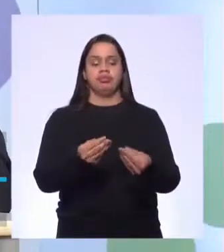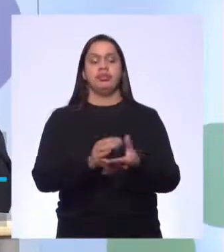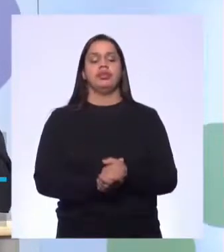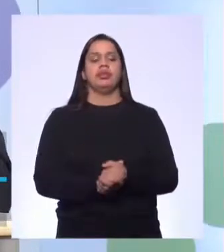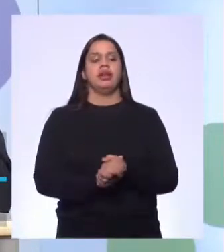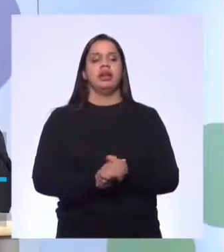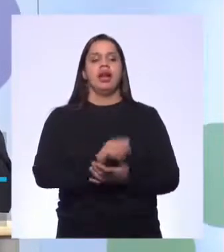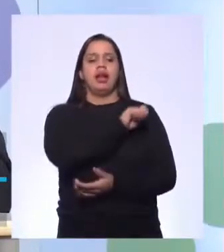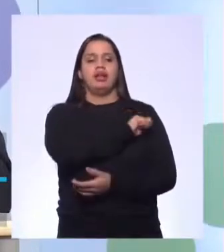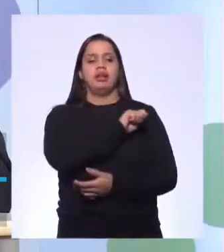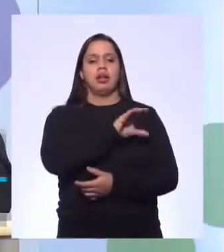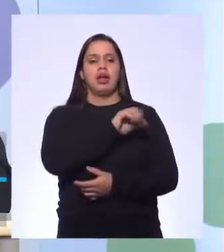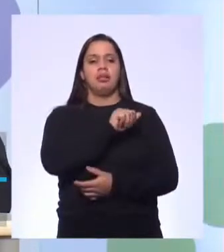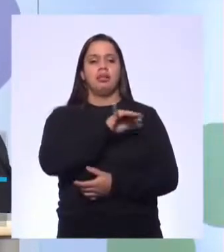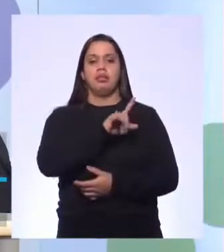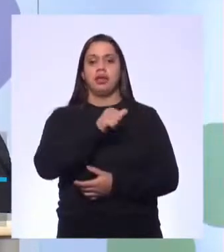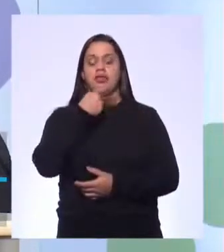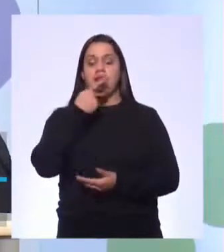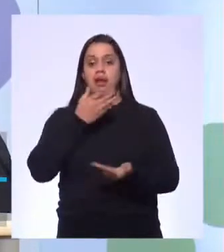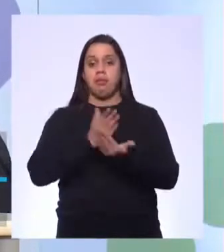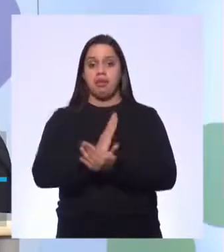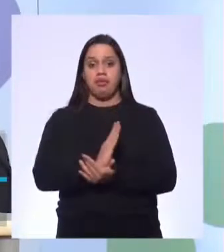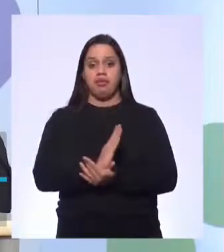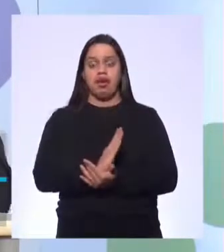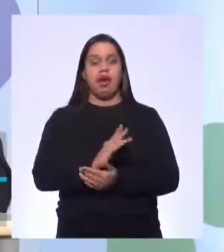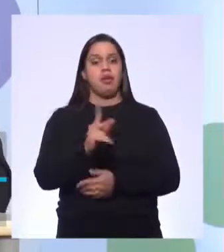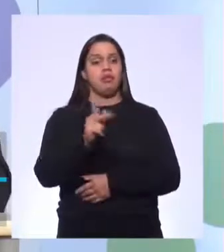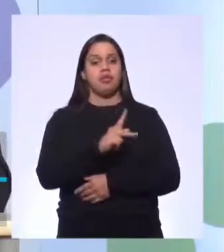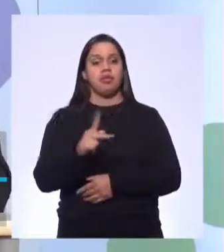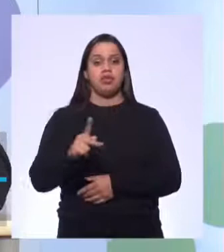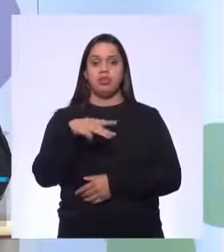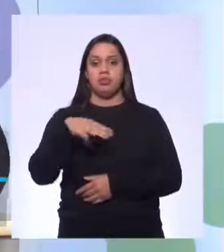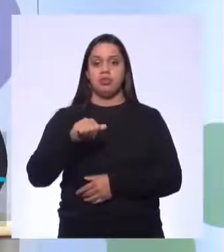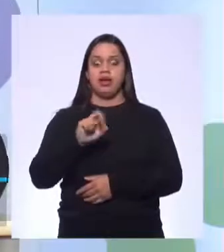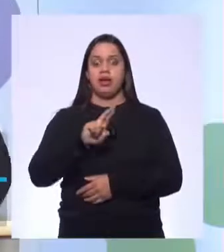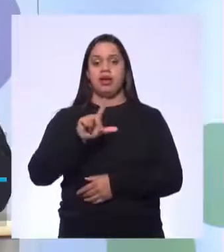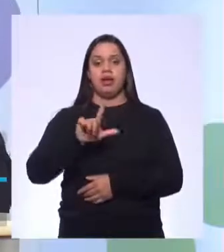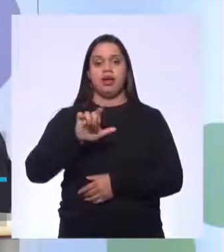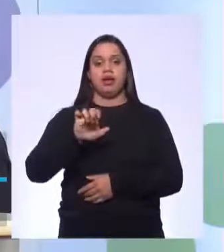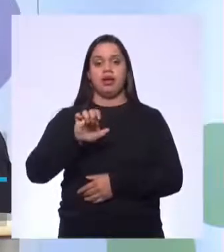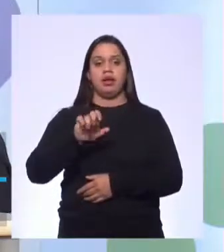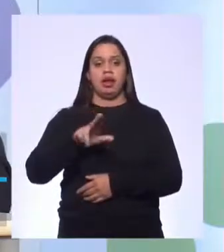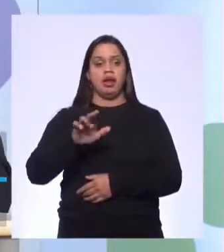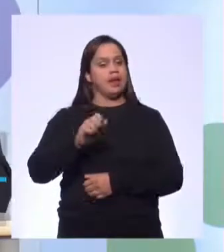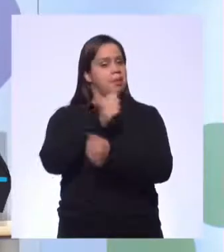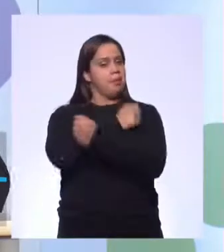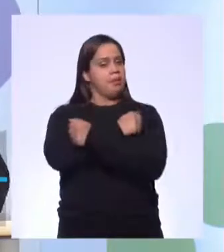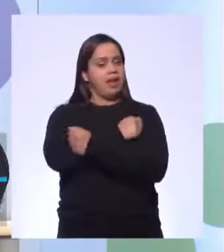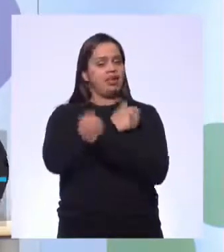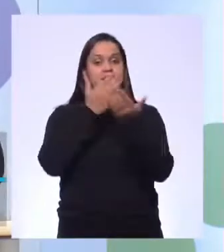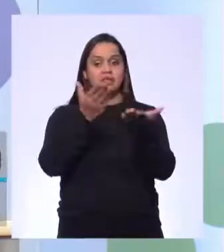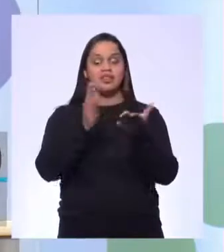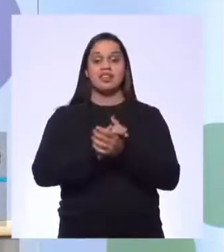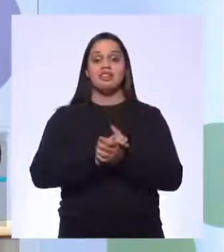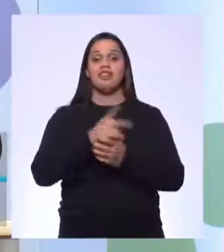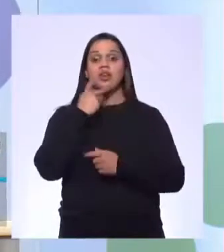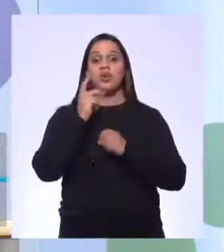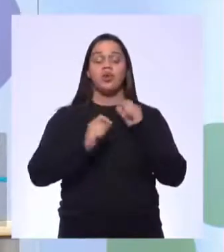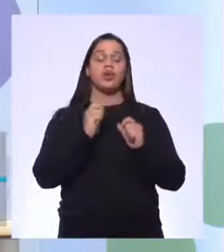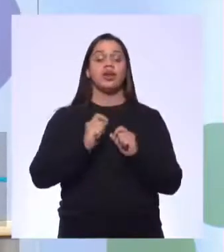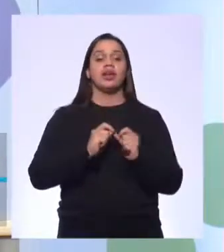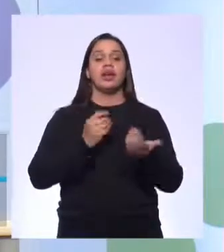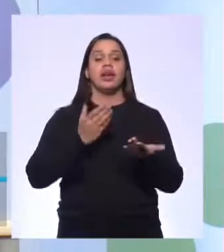fala aprovar. E a professora Marlene, abraço, professora Marlene, diz